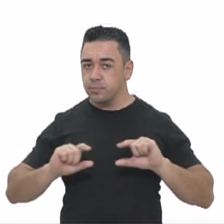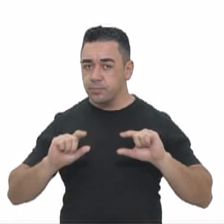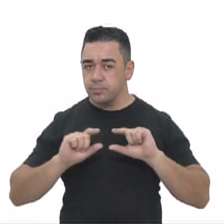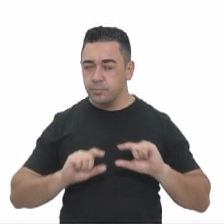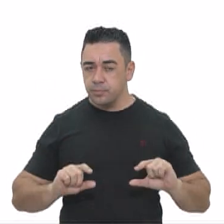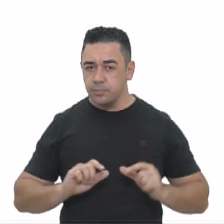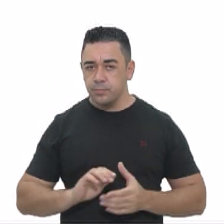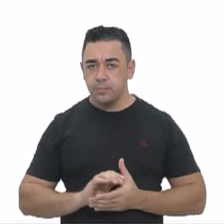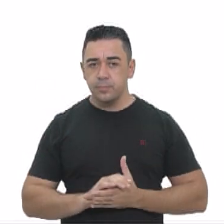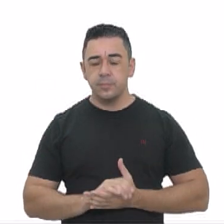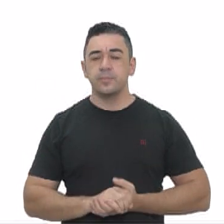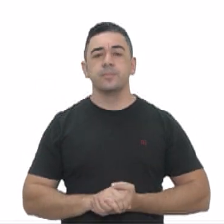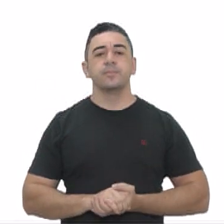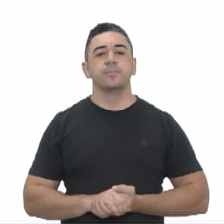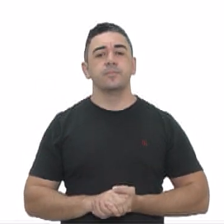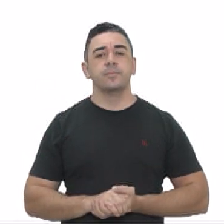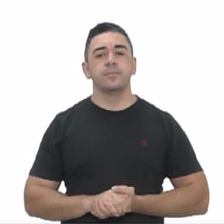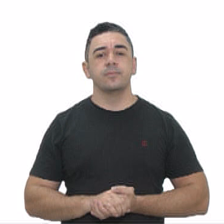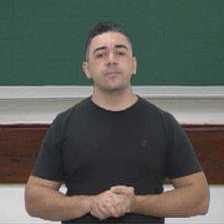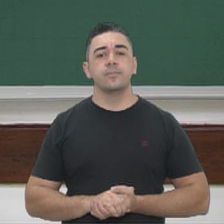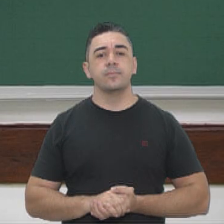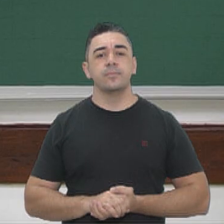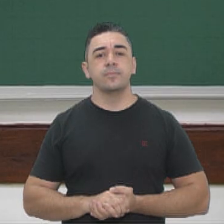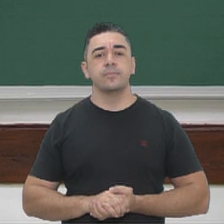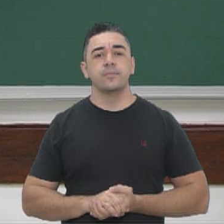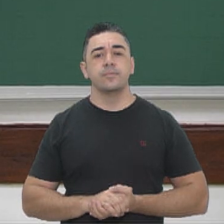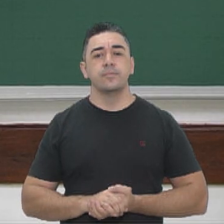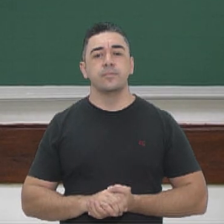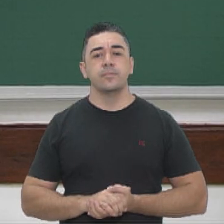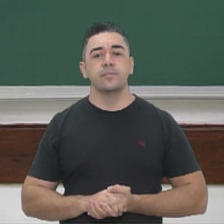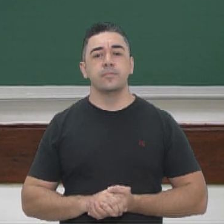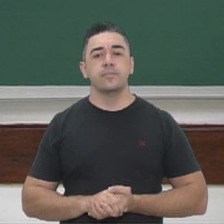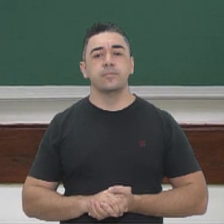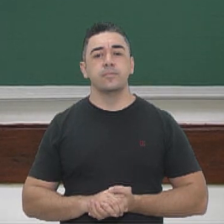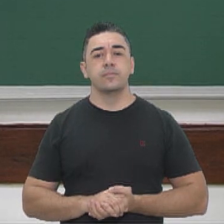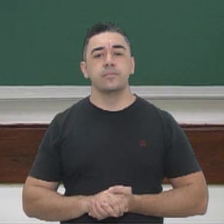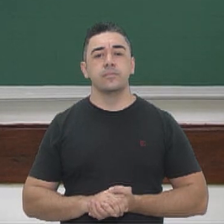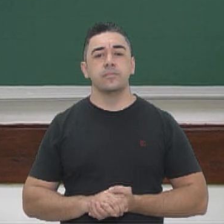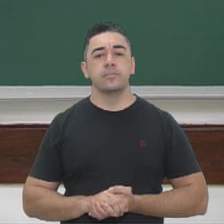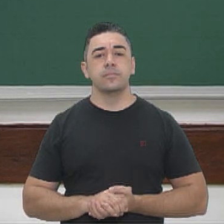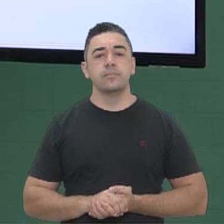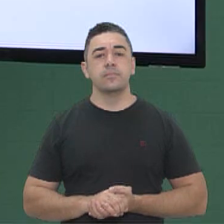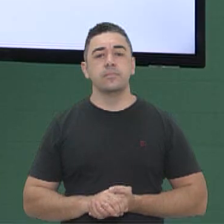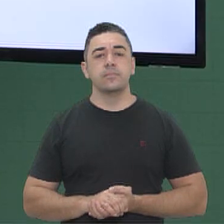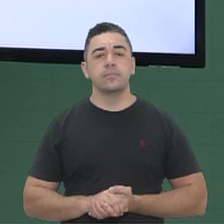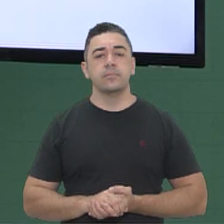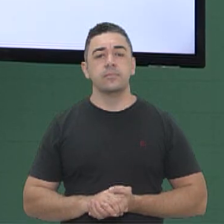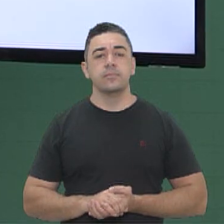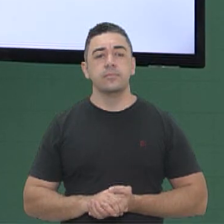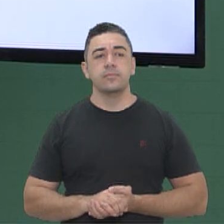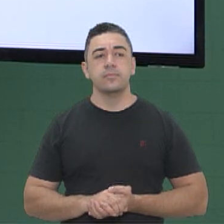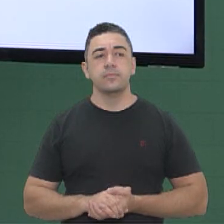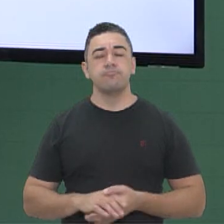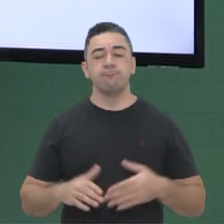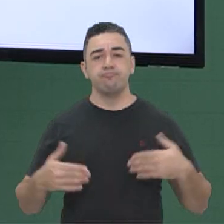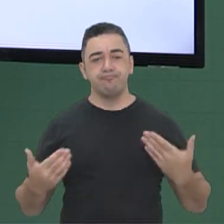gênero textual guia turística e gênero folheto turístico.